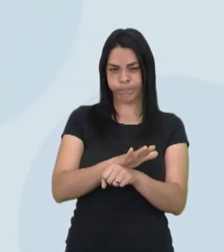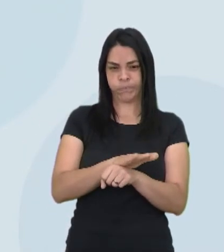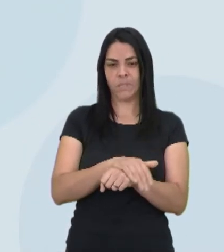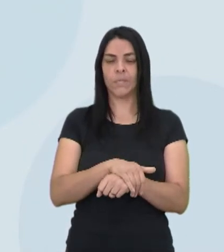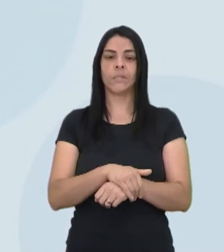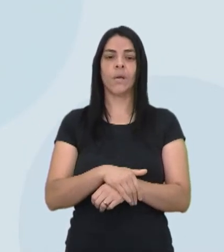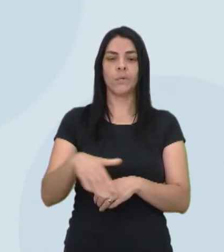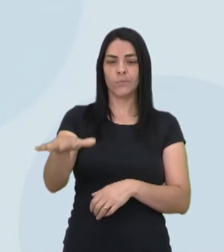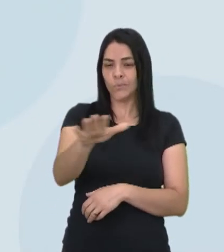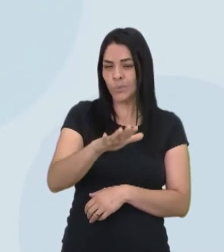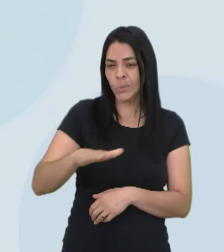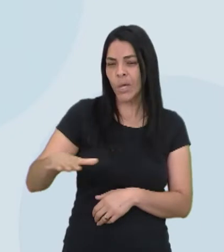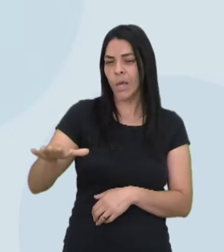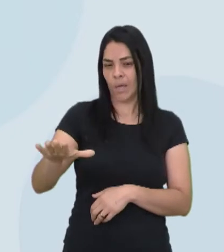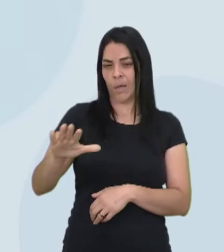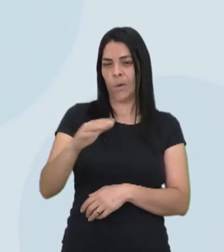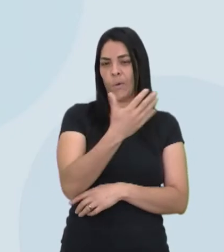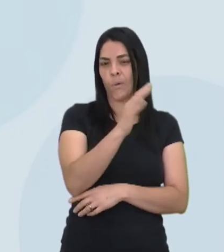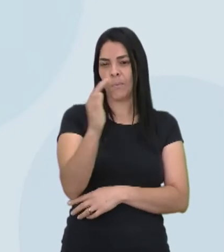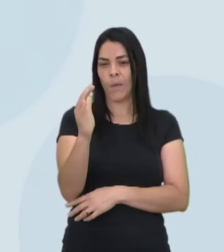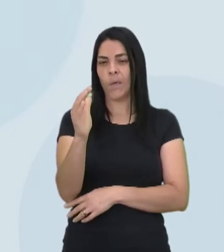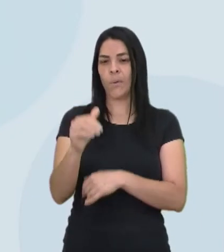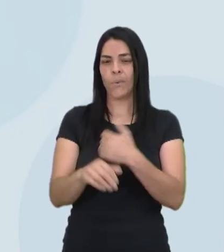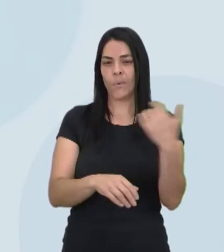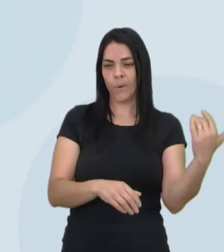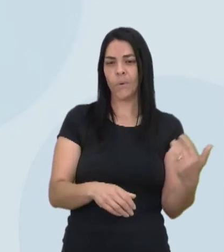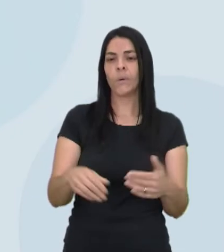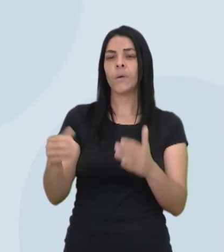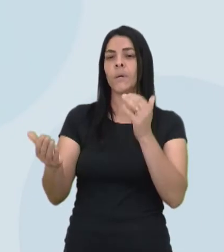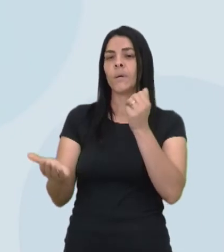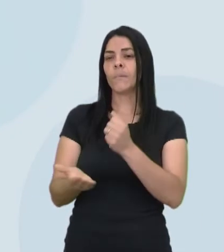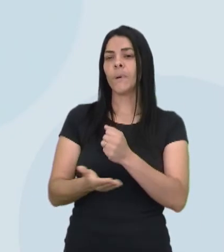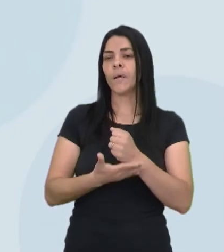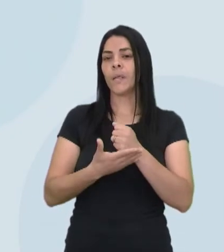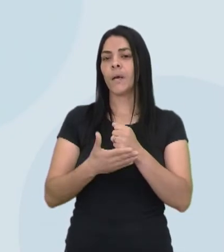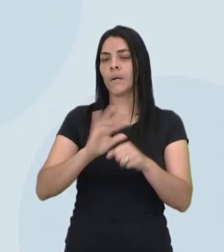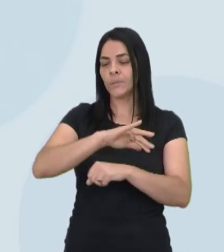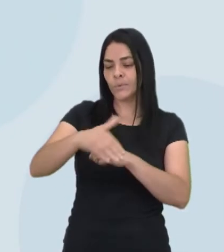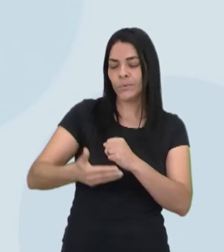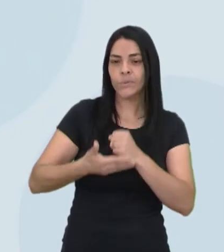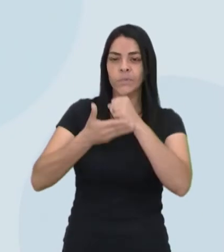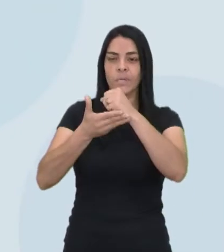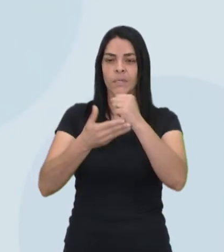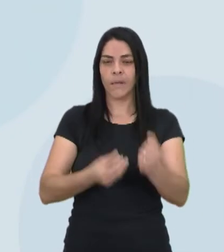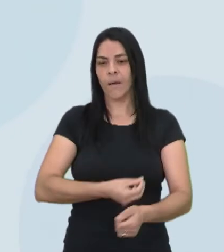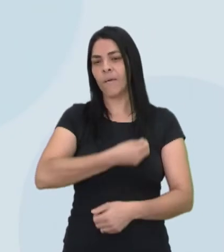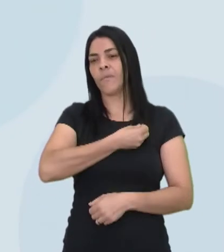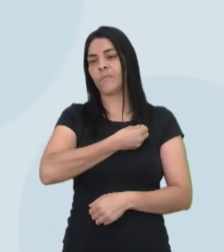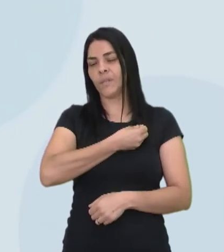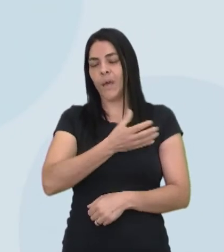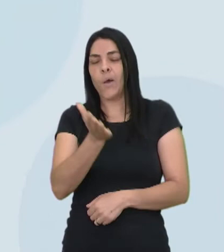um território ou meio para sustentar a vida, né? Com comida,